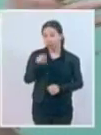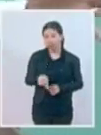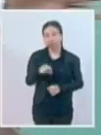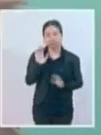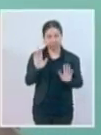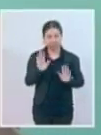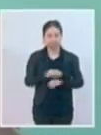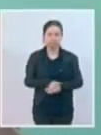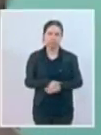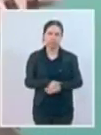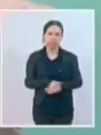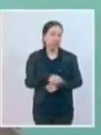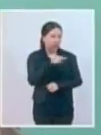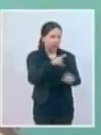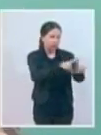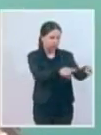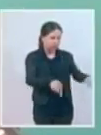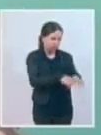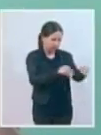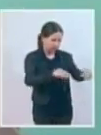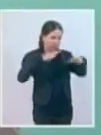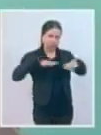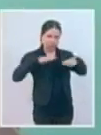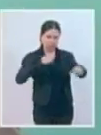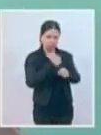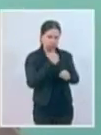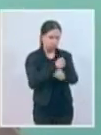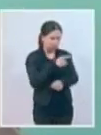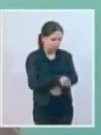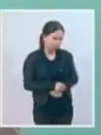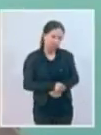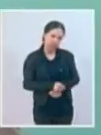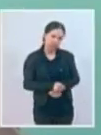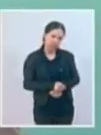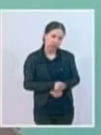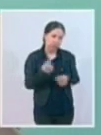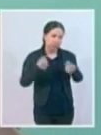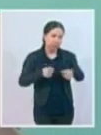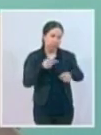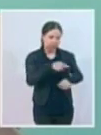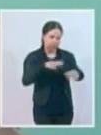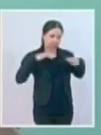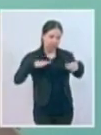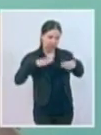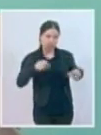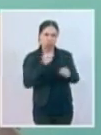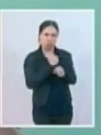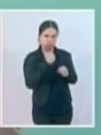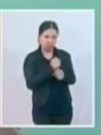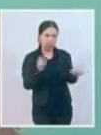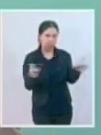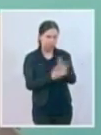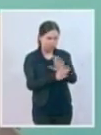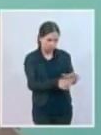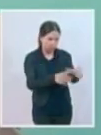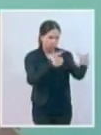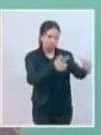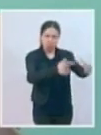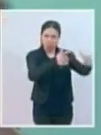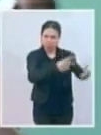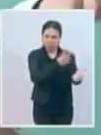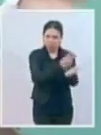nós pegarmos aquela área que é destinada à praça e que houvesse a construção da praça e naquele mesmo